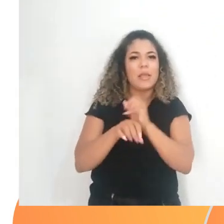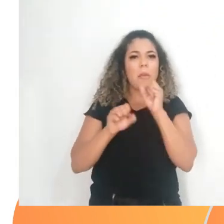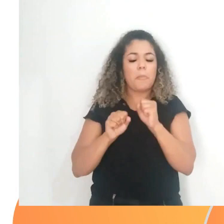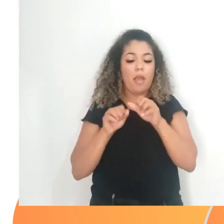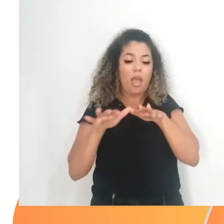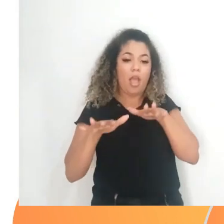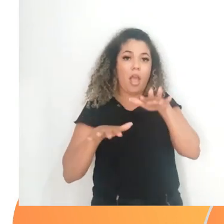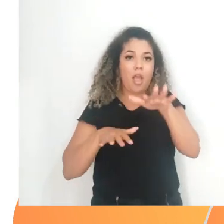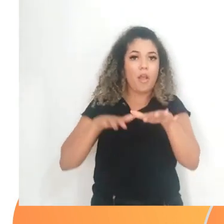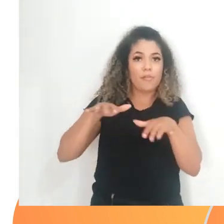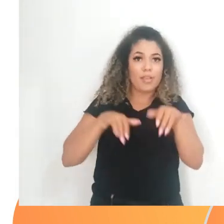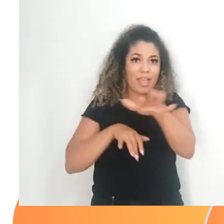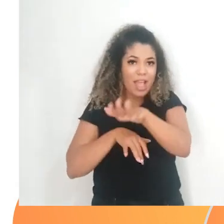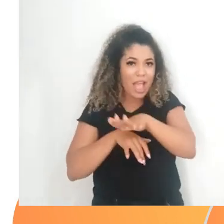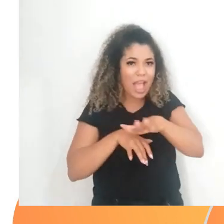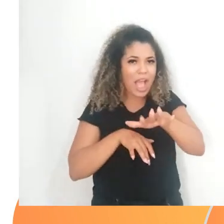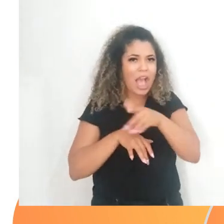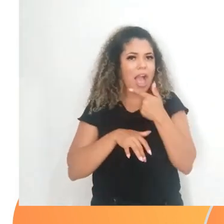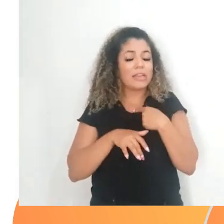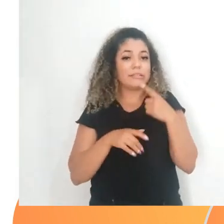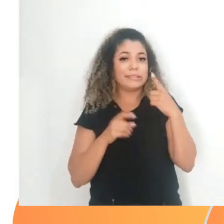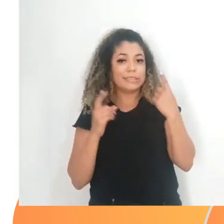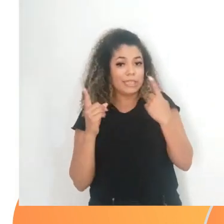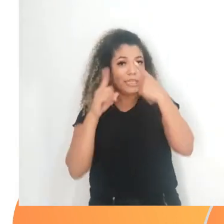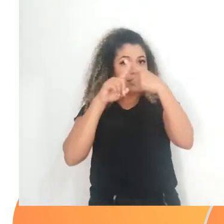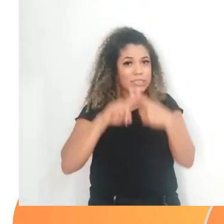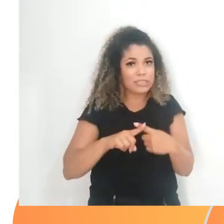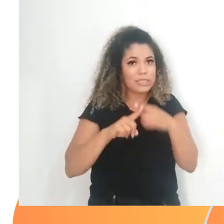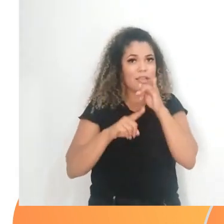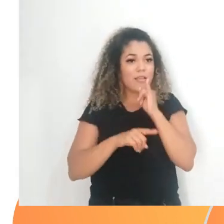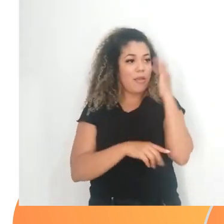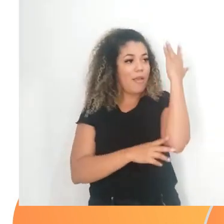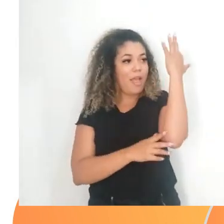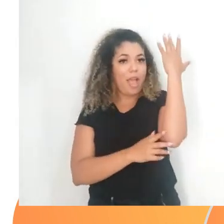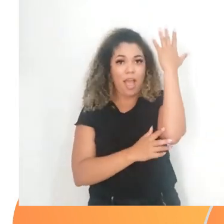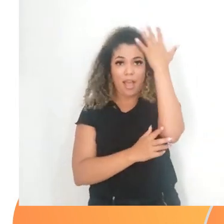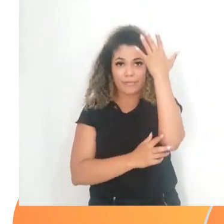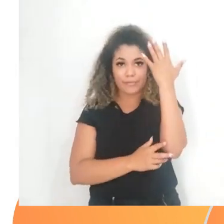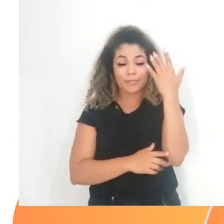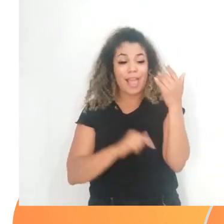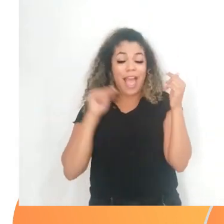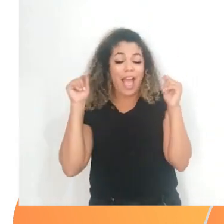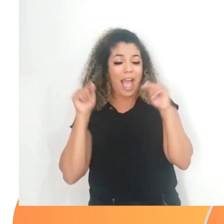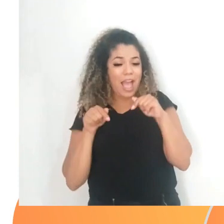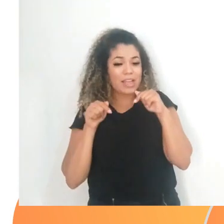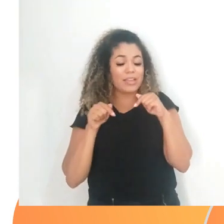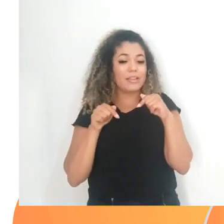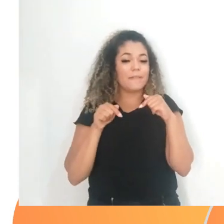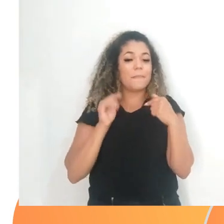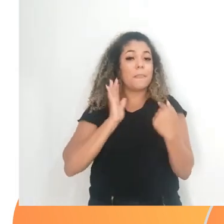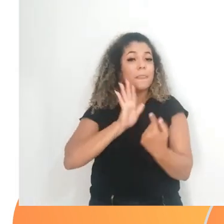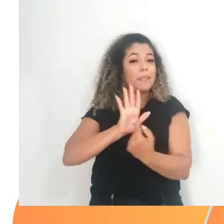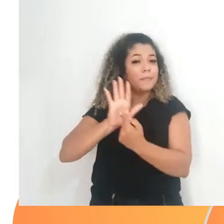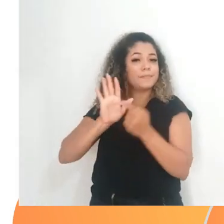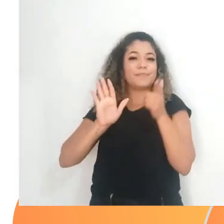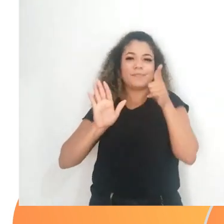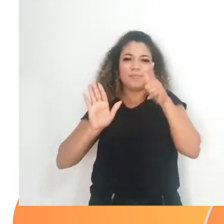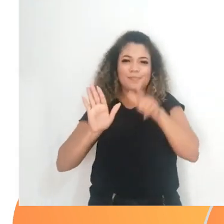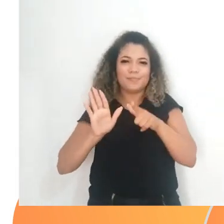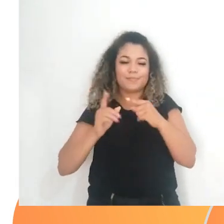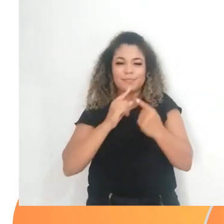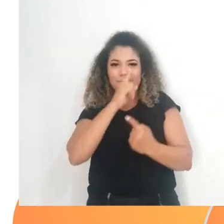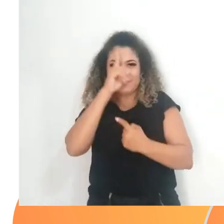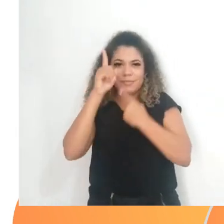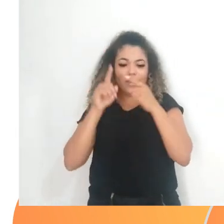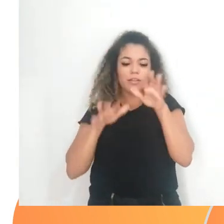se moverem em ambientes desafiadores como as árvores. E aí aqui levamos novamente a